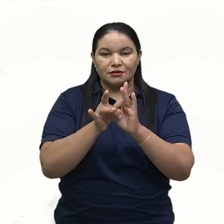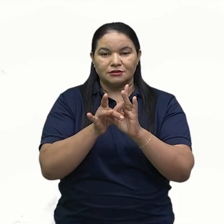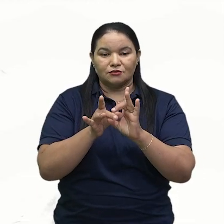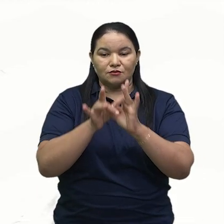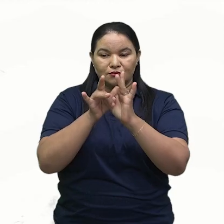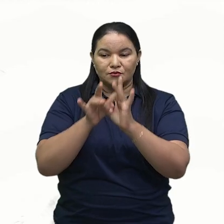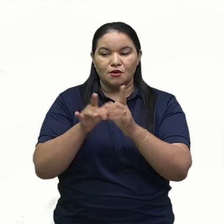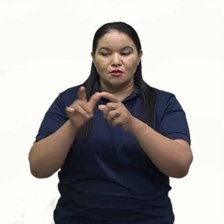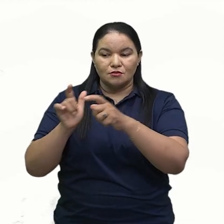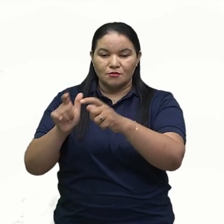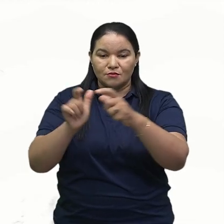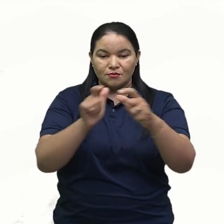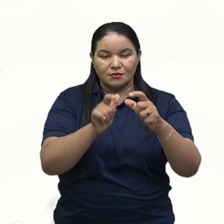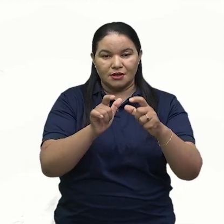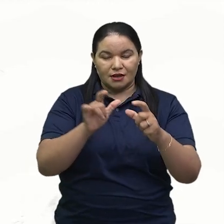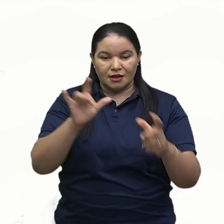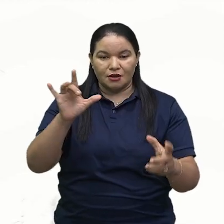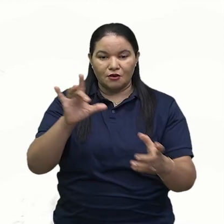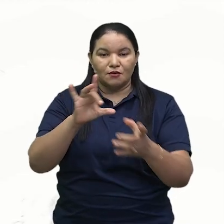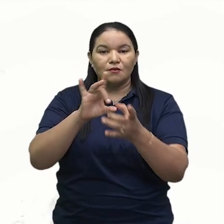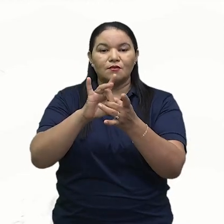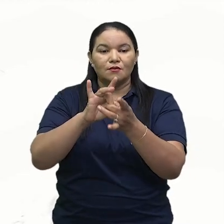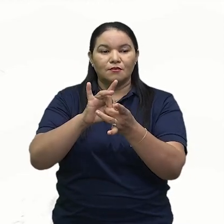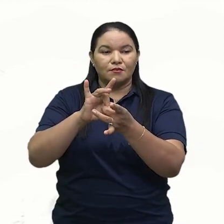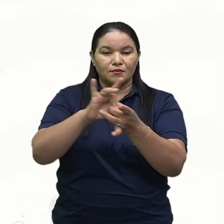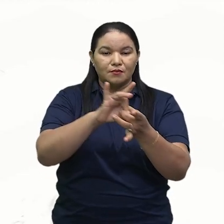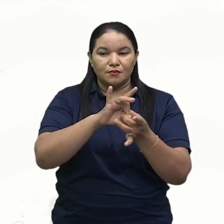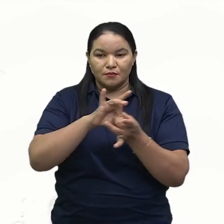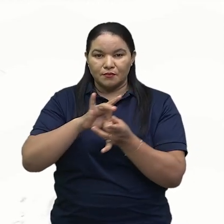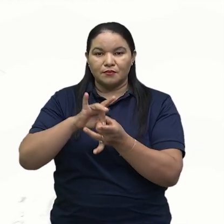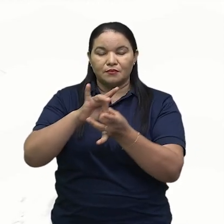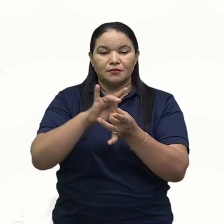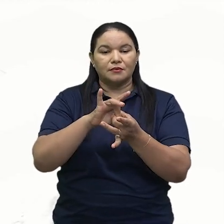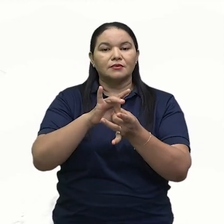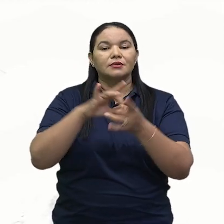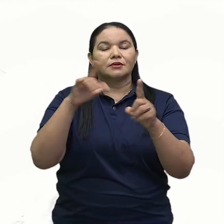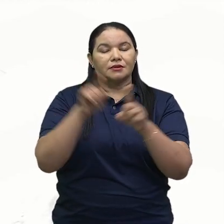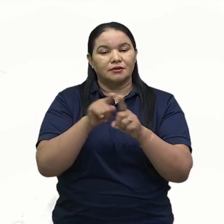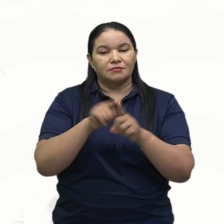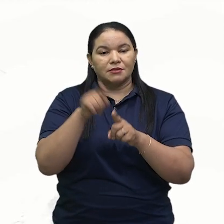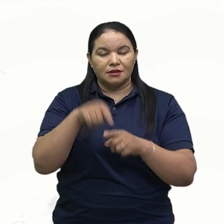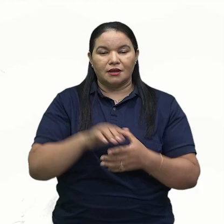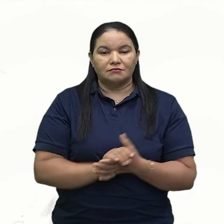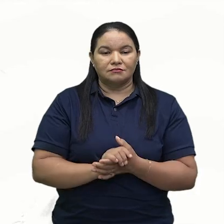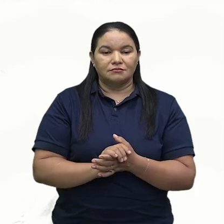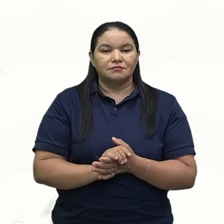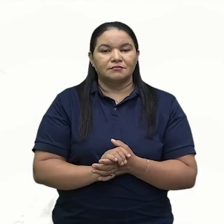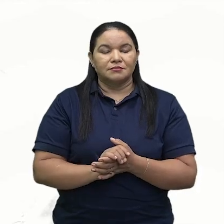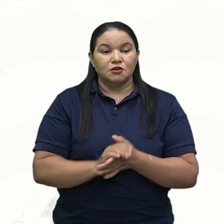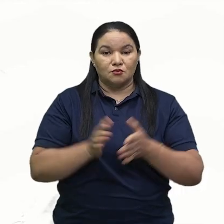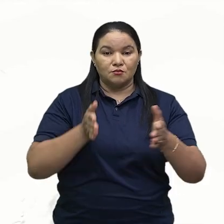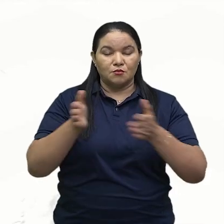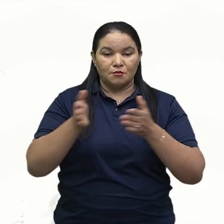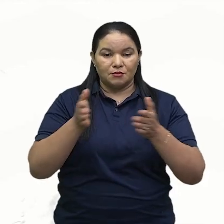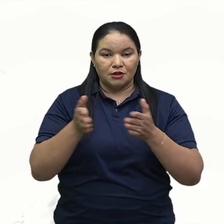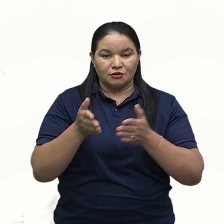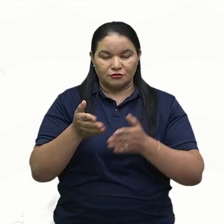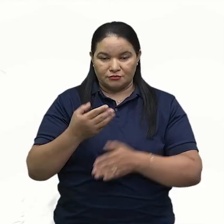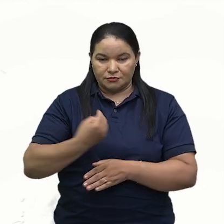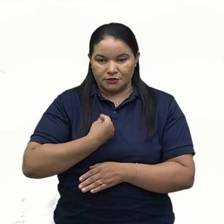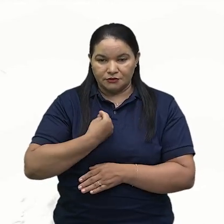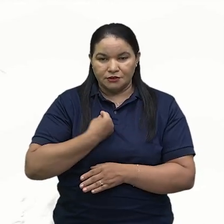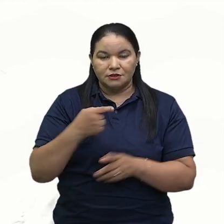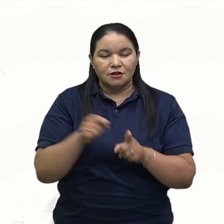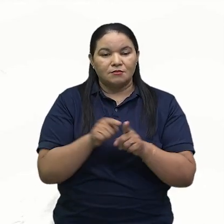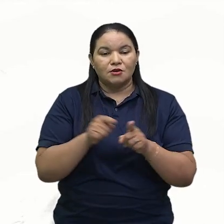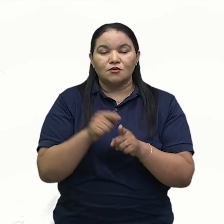e pessoas, né? Se eu tivesse que resumir globalização de uma forma bem pequena, né, seria isso. Esse momento em que nós vivemos, onde nós